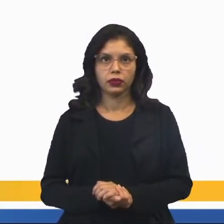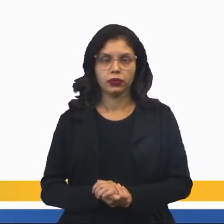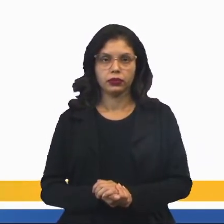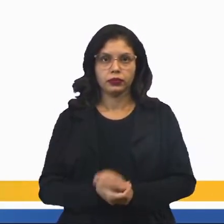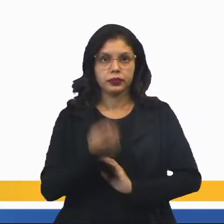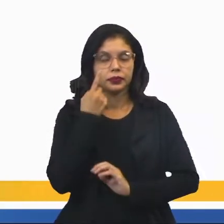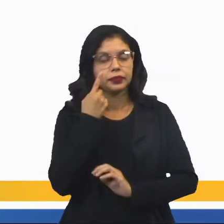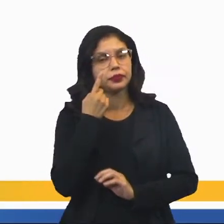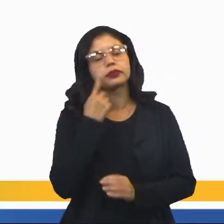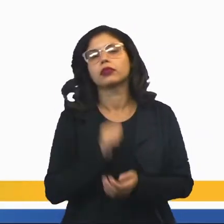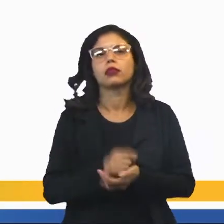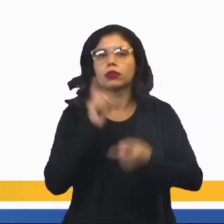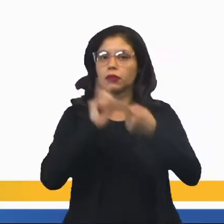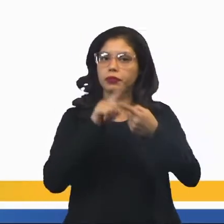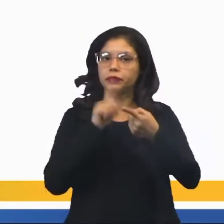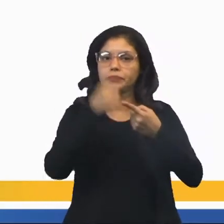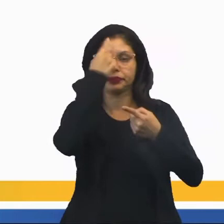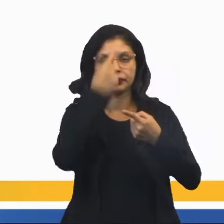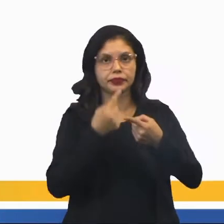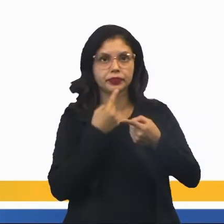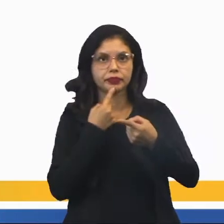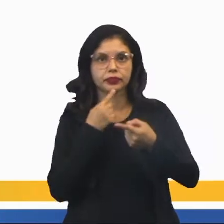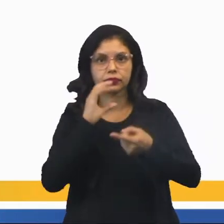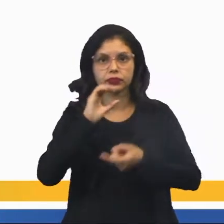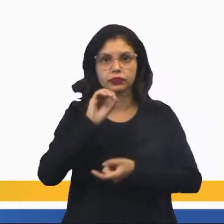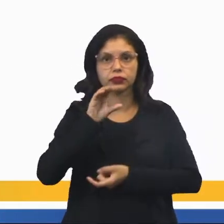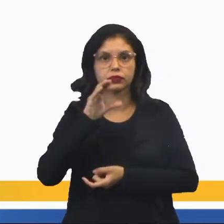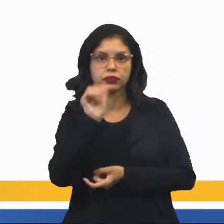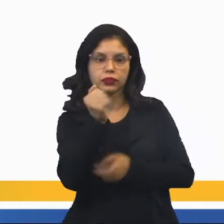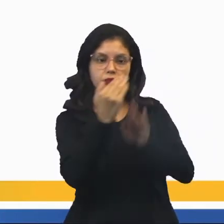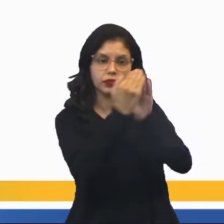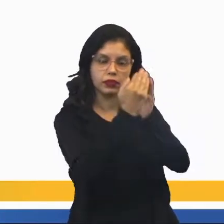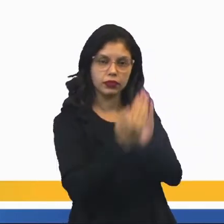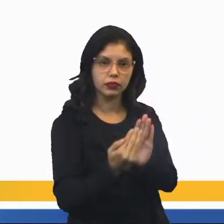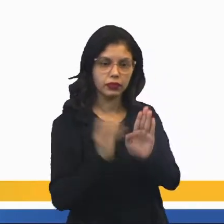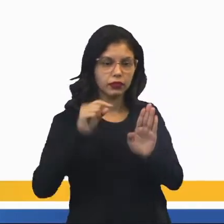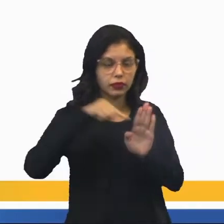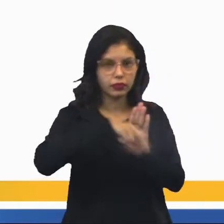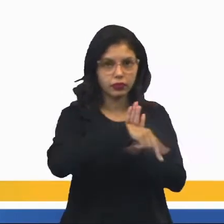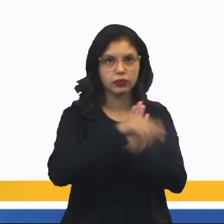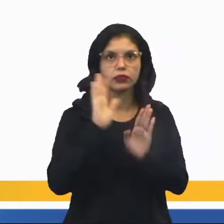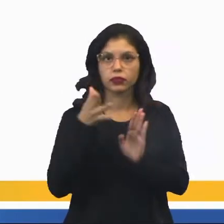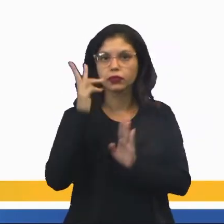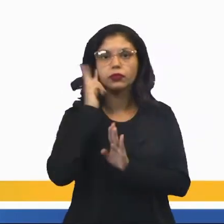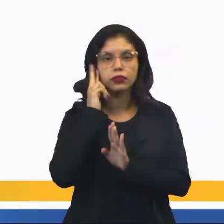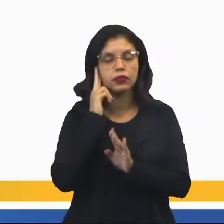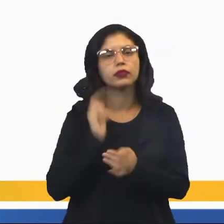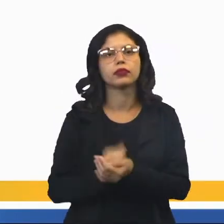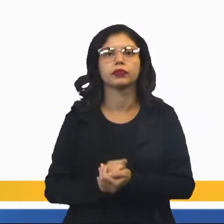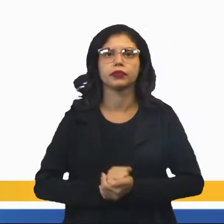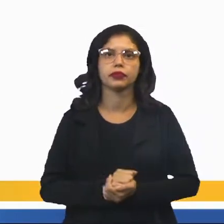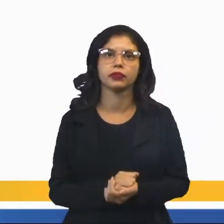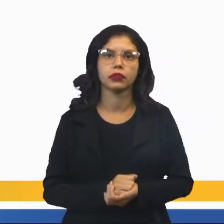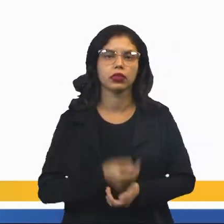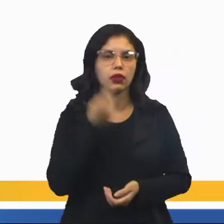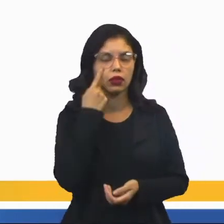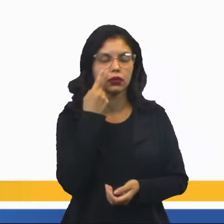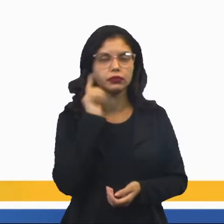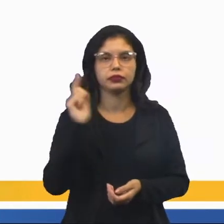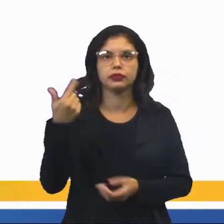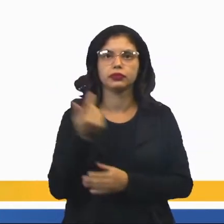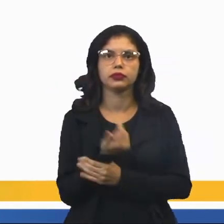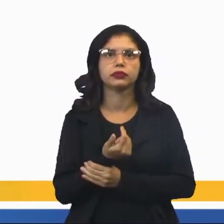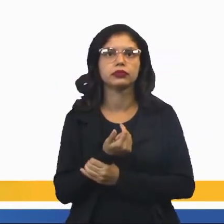Olha só. Essa primeira imagem, nós temos uma oca, que eu tenho certeza que já é comum a vocês. Vamos então à